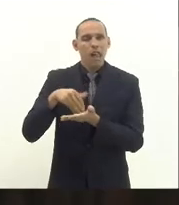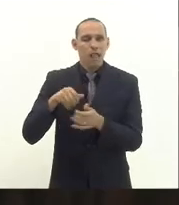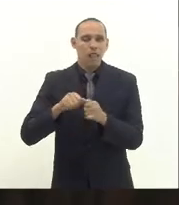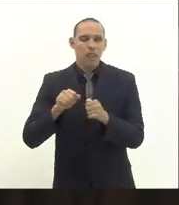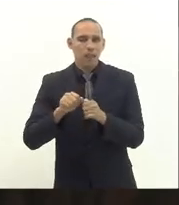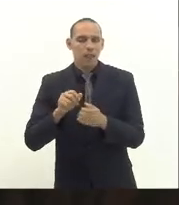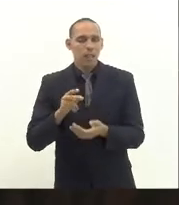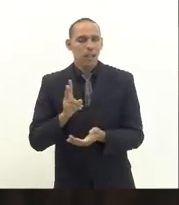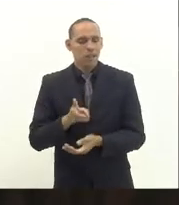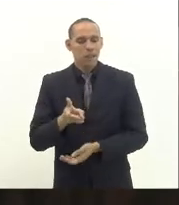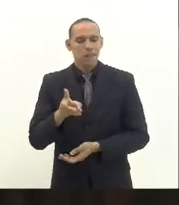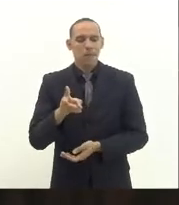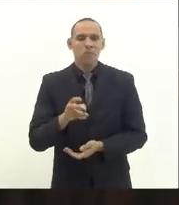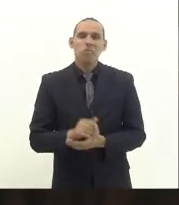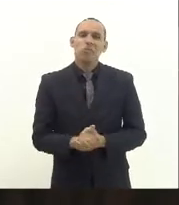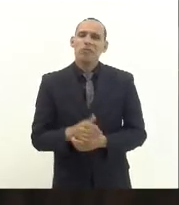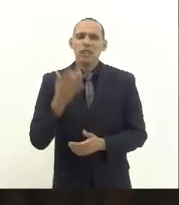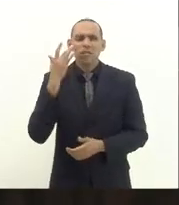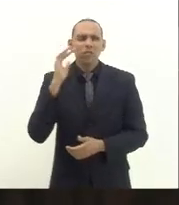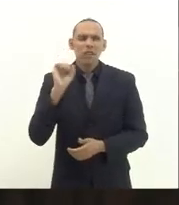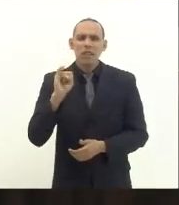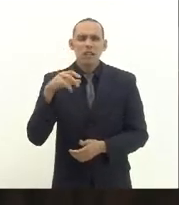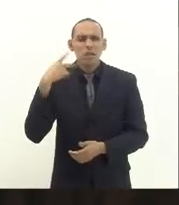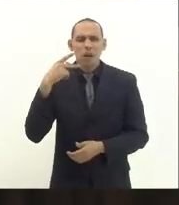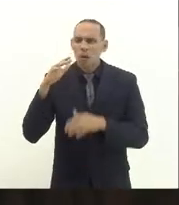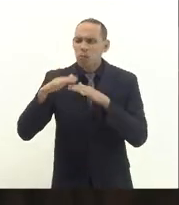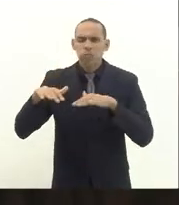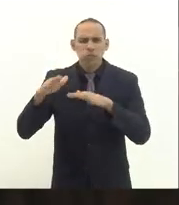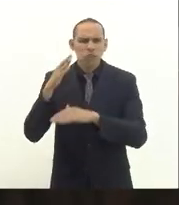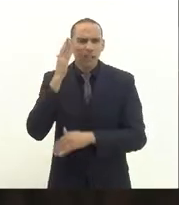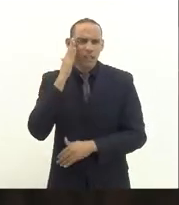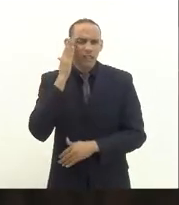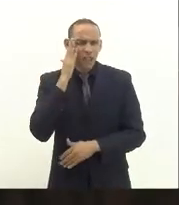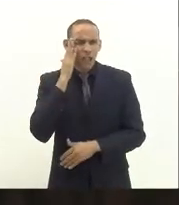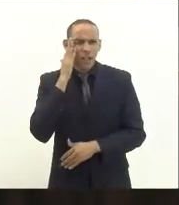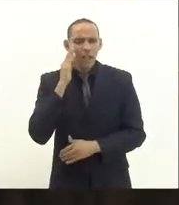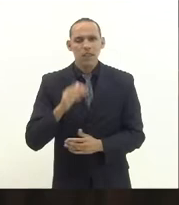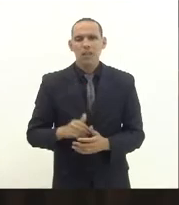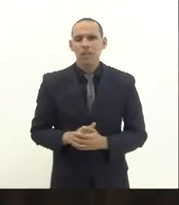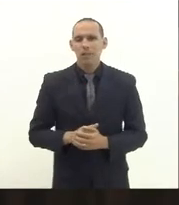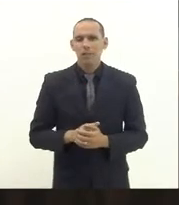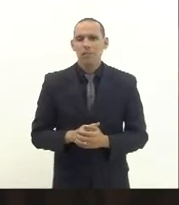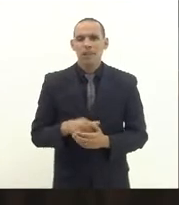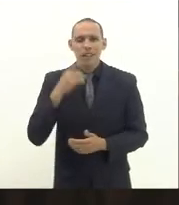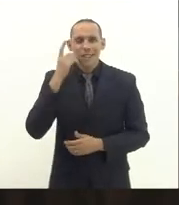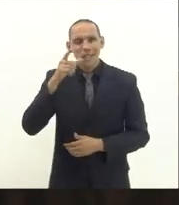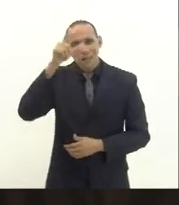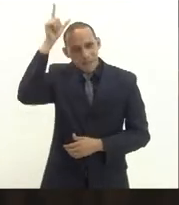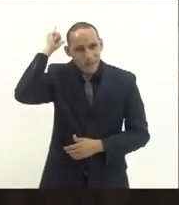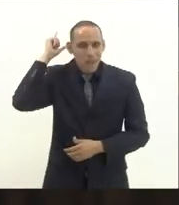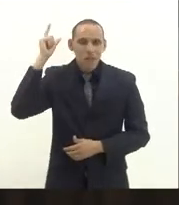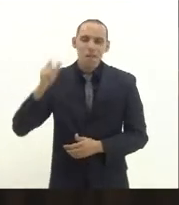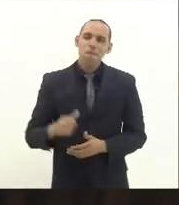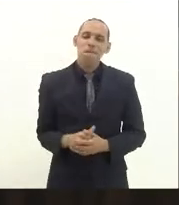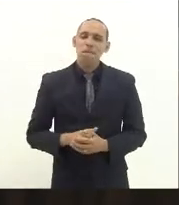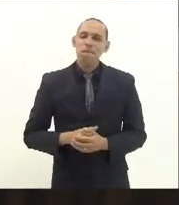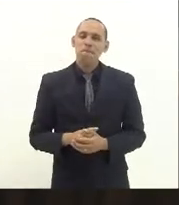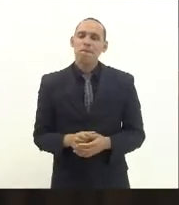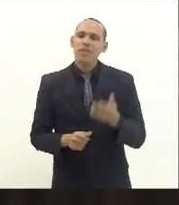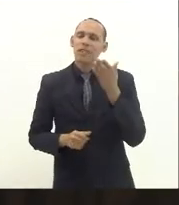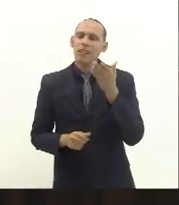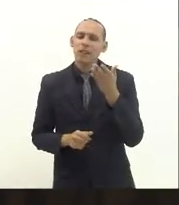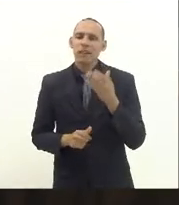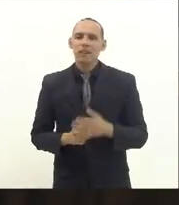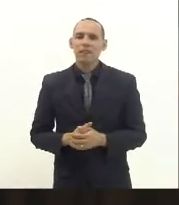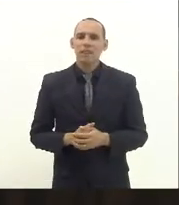e é eu não sei se todos os parlamentares têm e ciência Deputado dos Paulo você